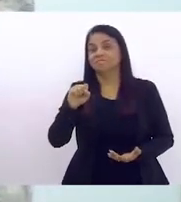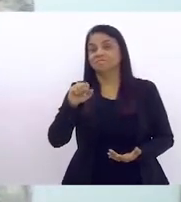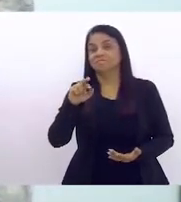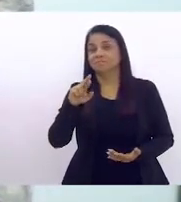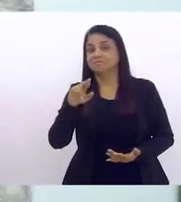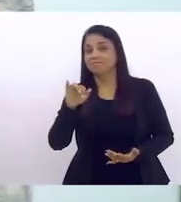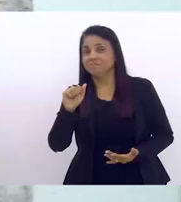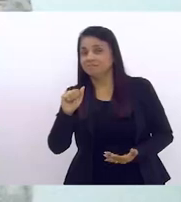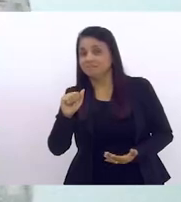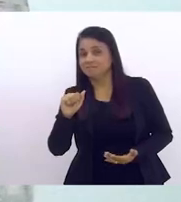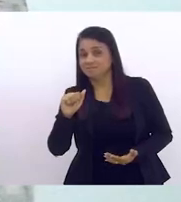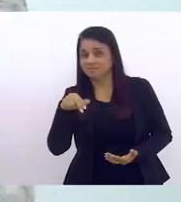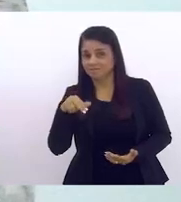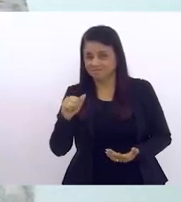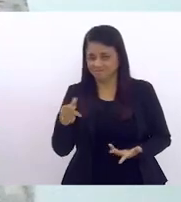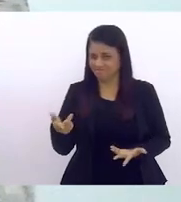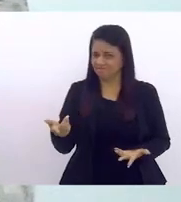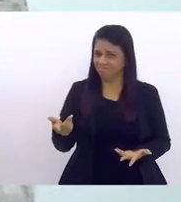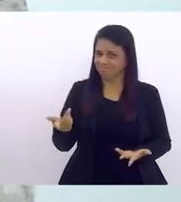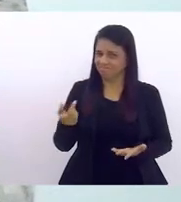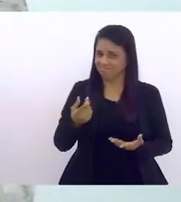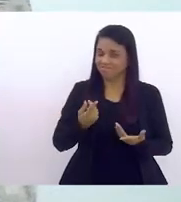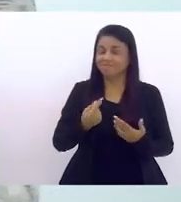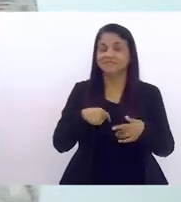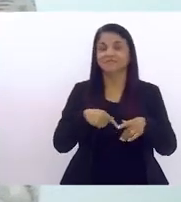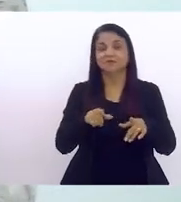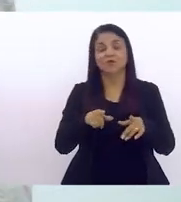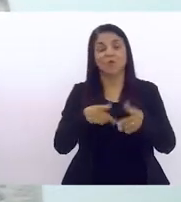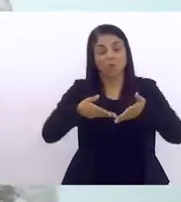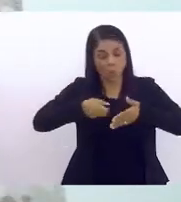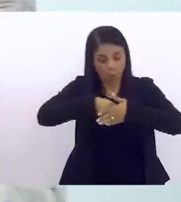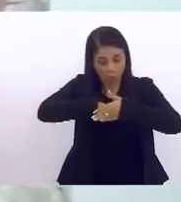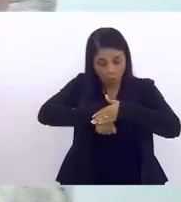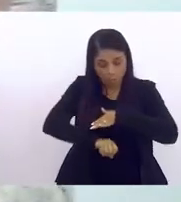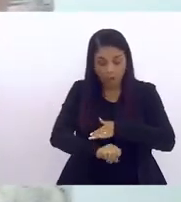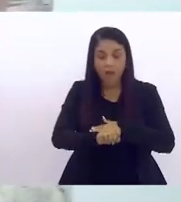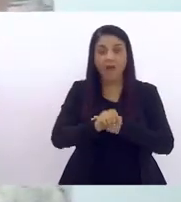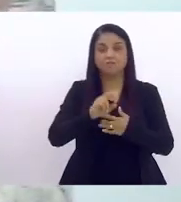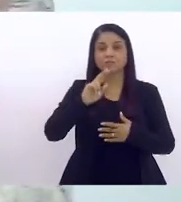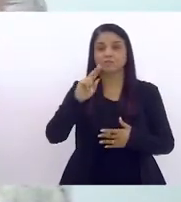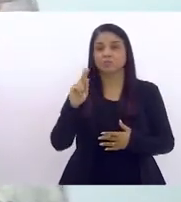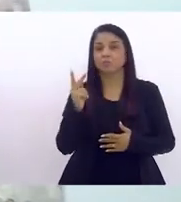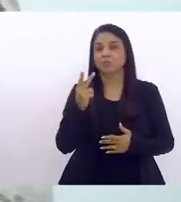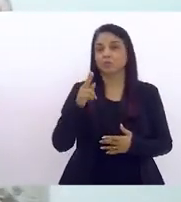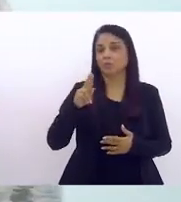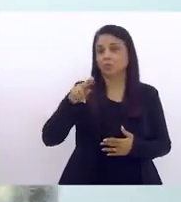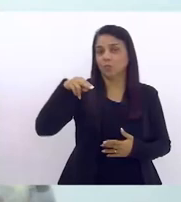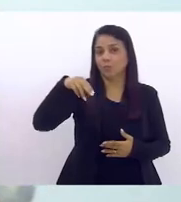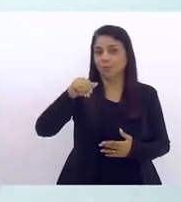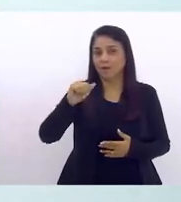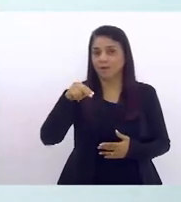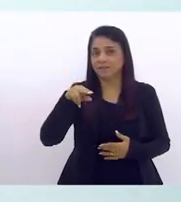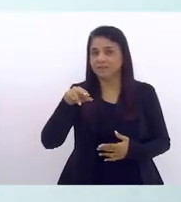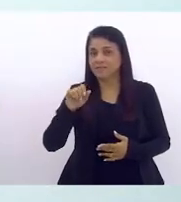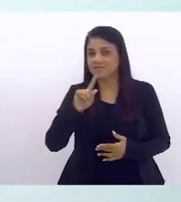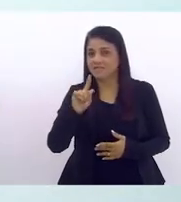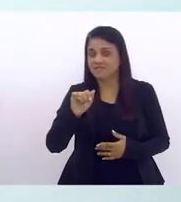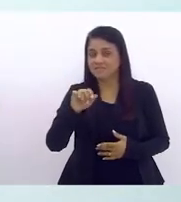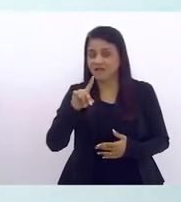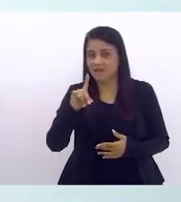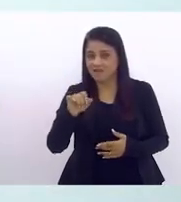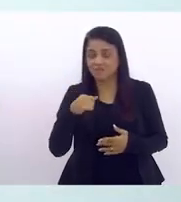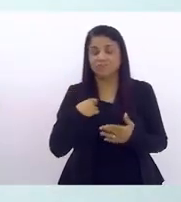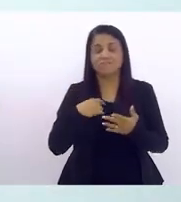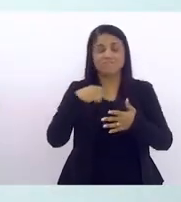toda a discussão do parto humanizado, depois veio a lei do plano de parto, e também outras